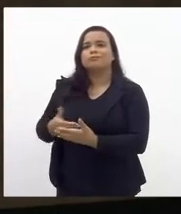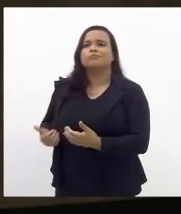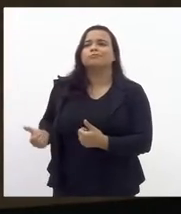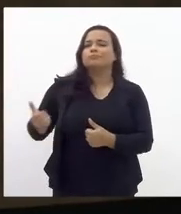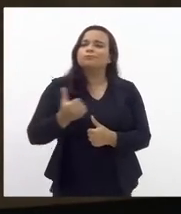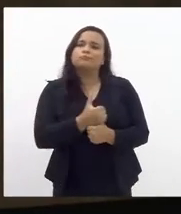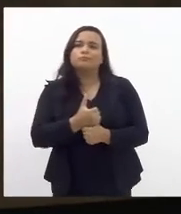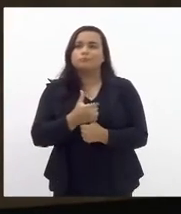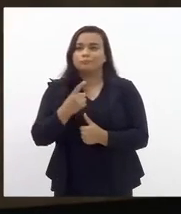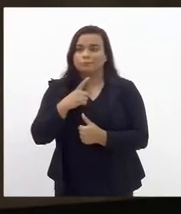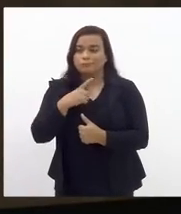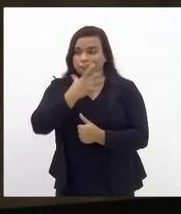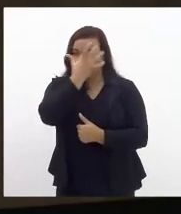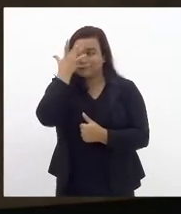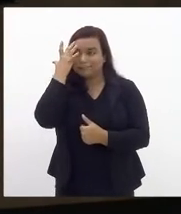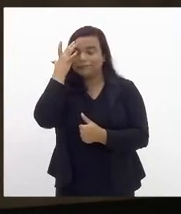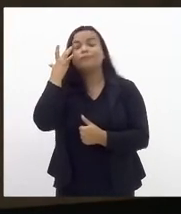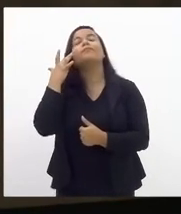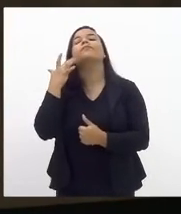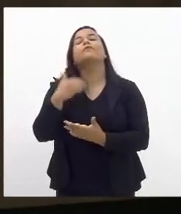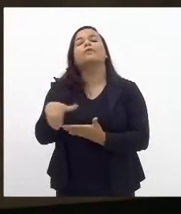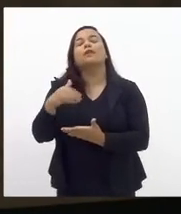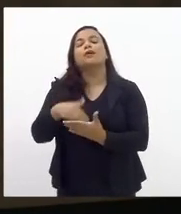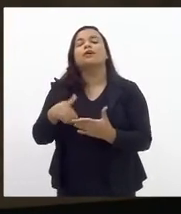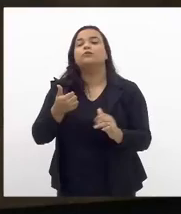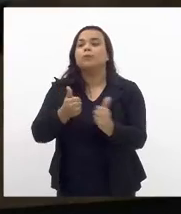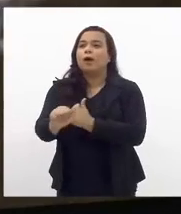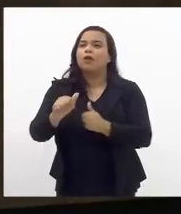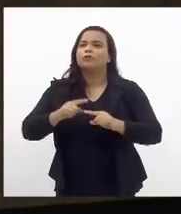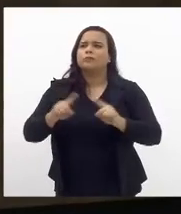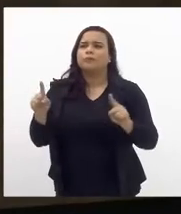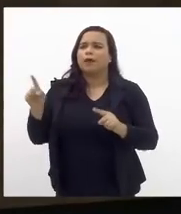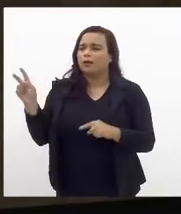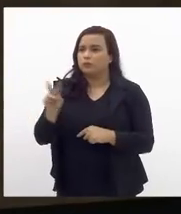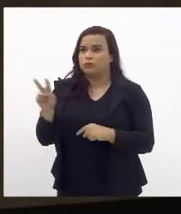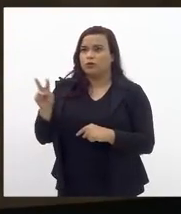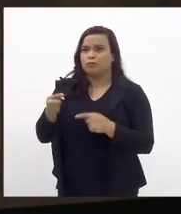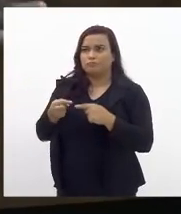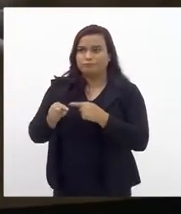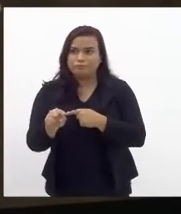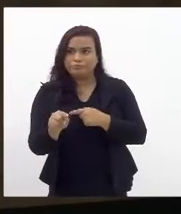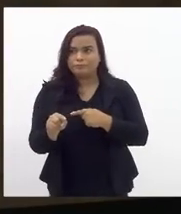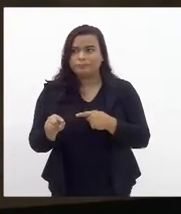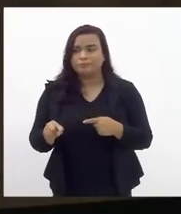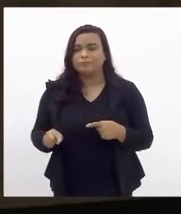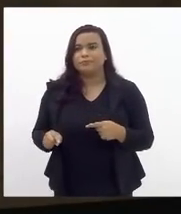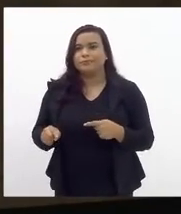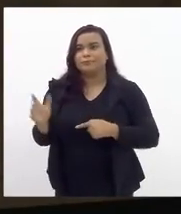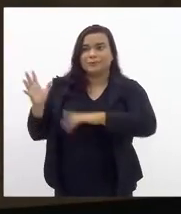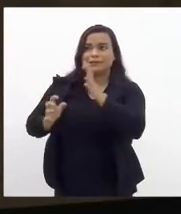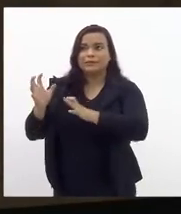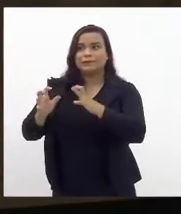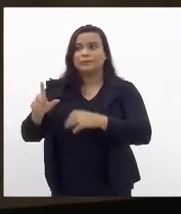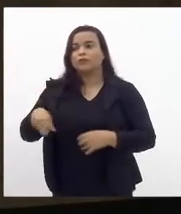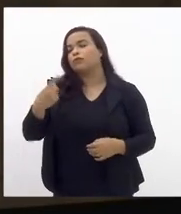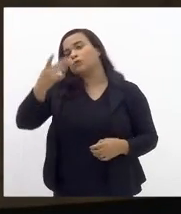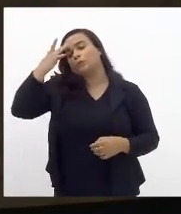que colocou em seu lugar um sucessor na Secretaria de Esportes, mas que se desentenderam em poucos dias, e não se sabe por